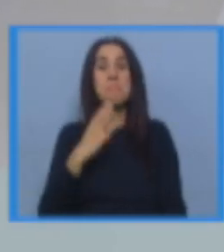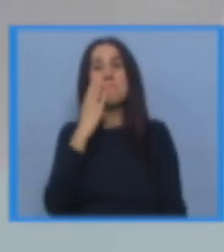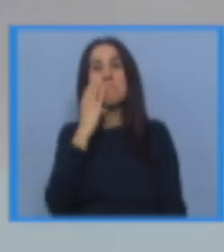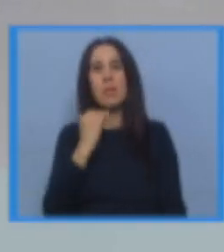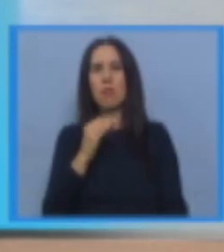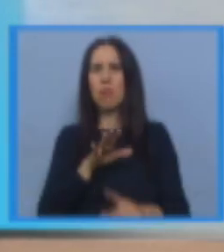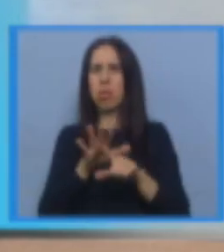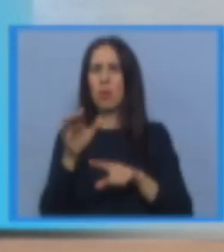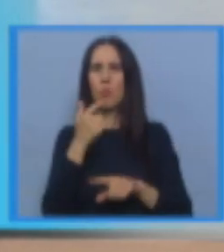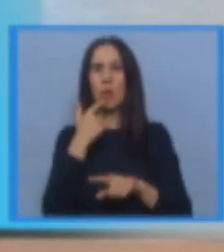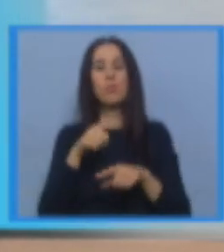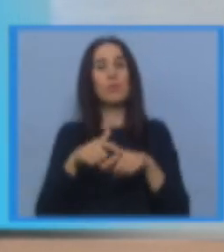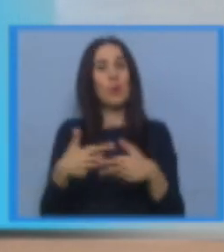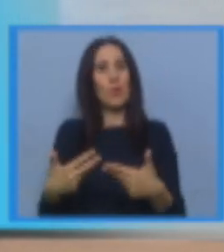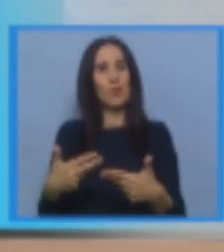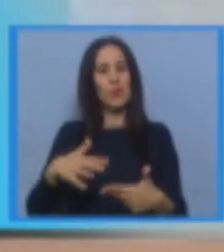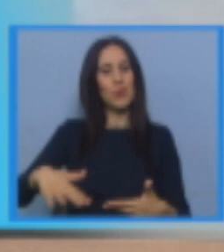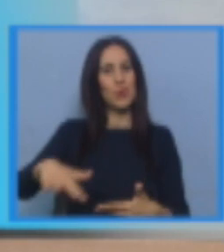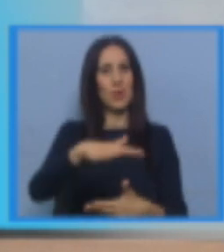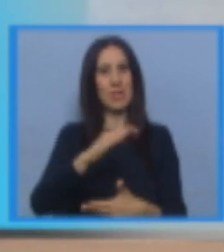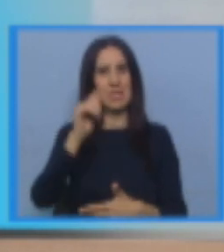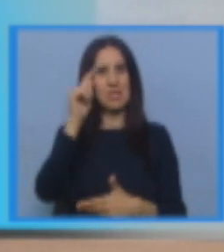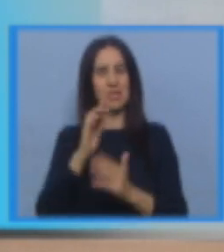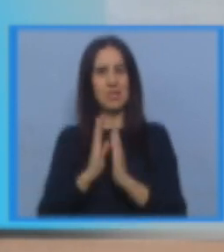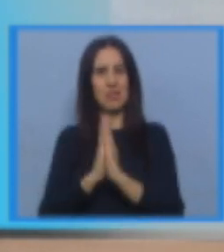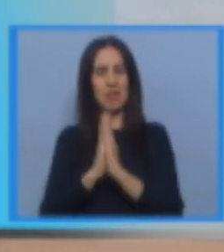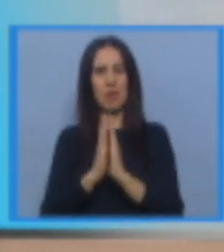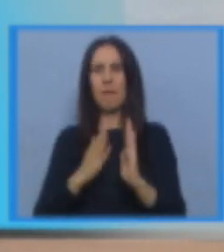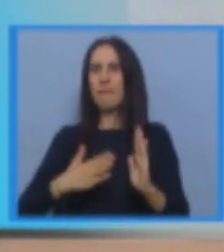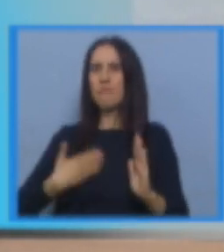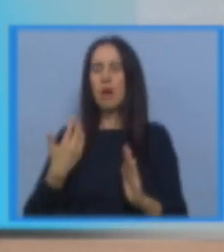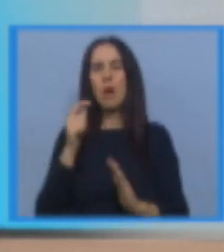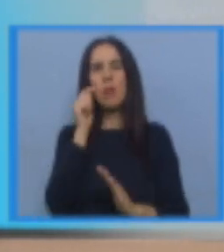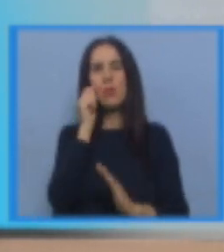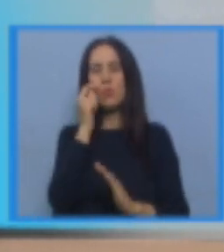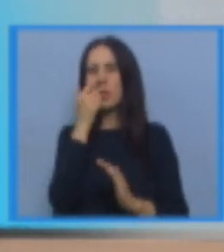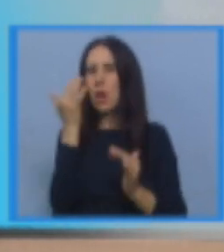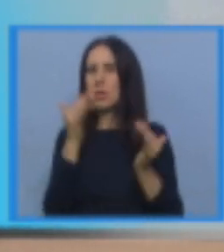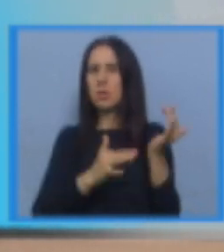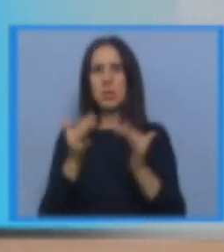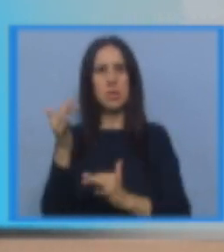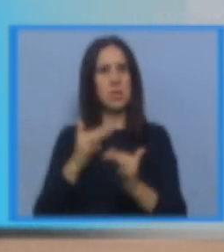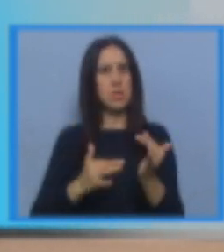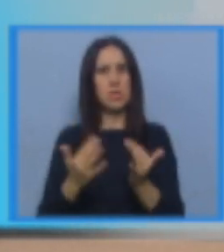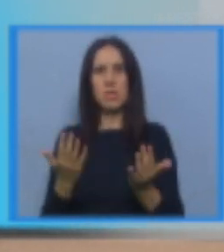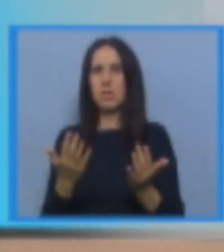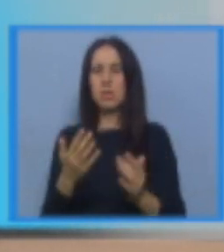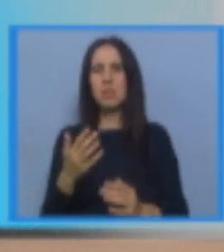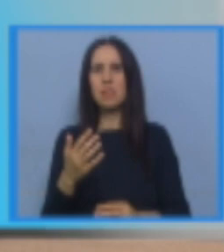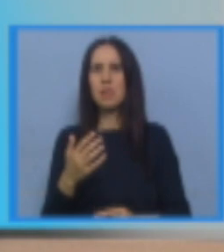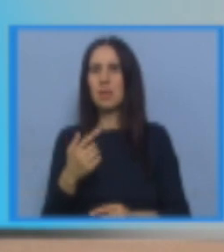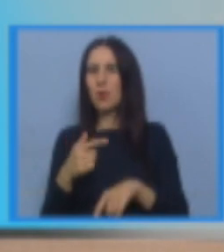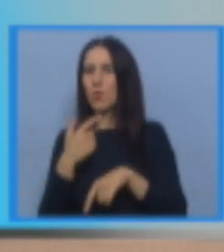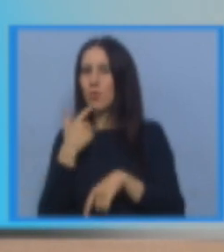impacto grande, porque hoje em dia aquela zona da Sé, aquilo é turistas que nunca mais acabam, não é? Está muito, a qualquer